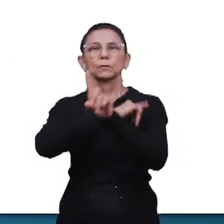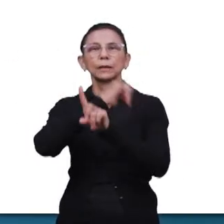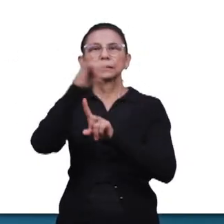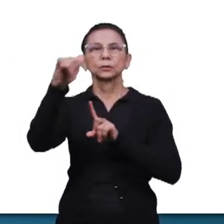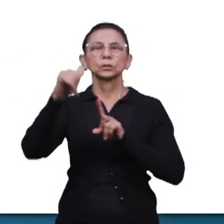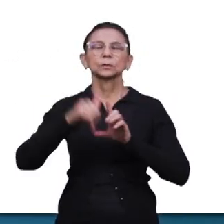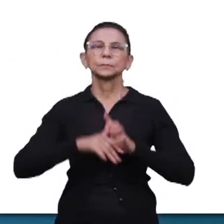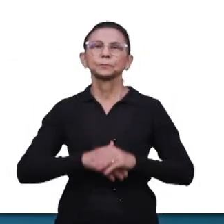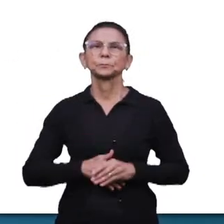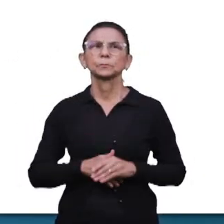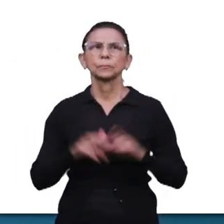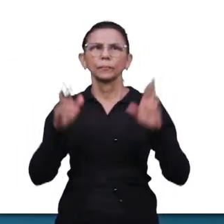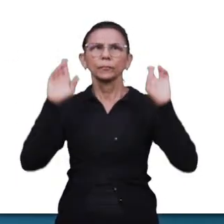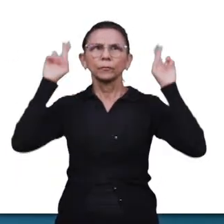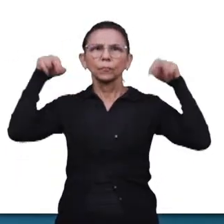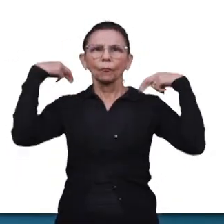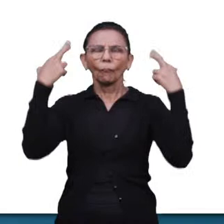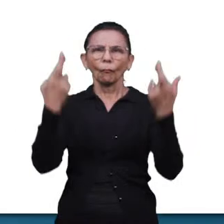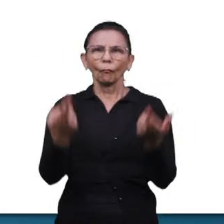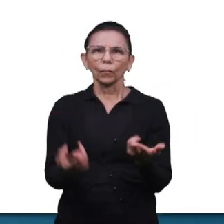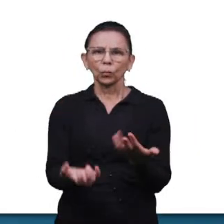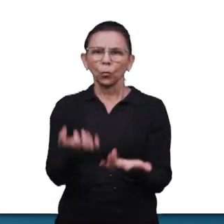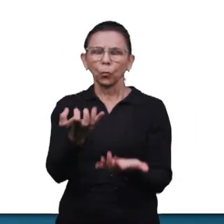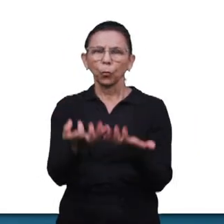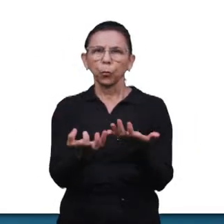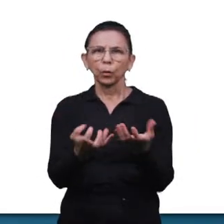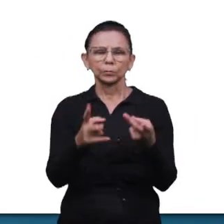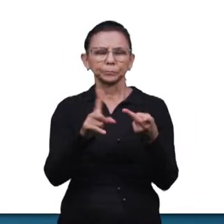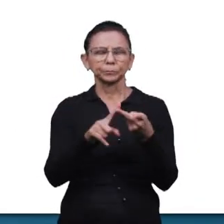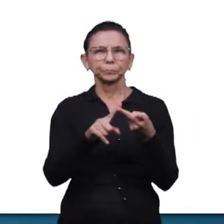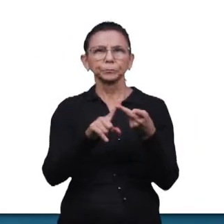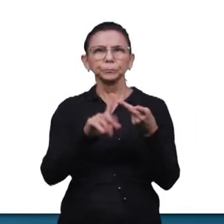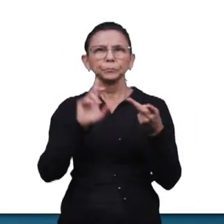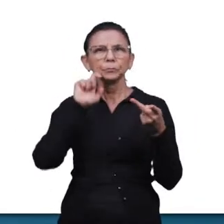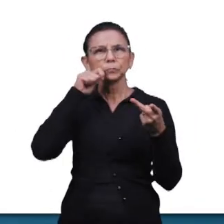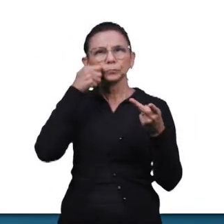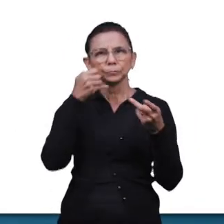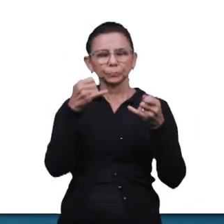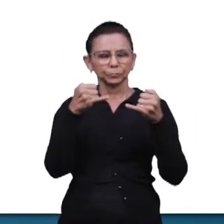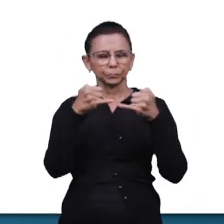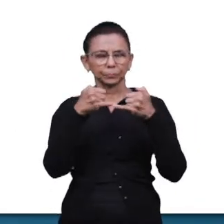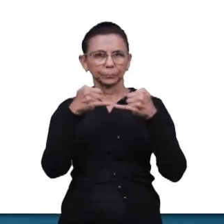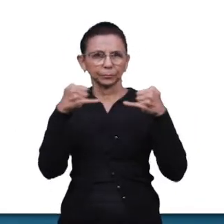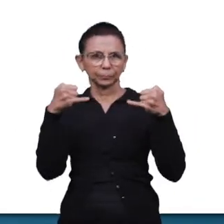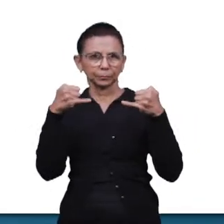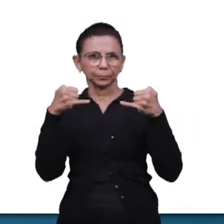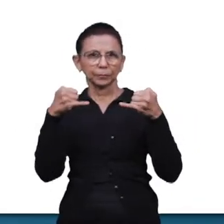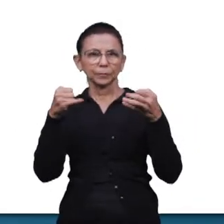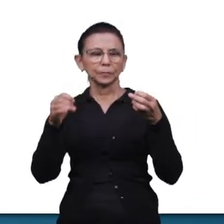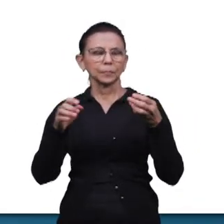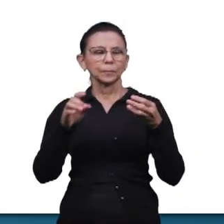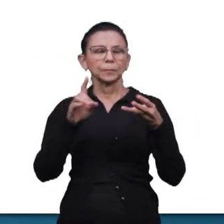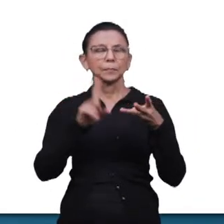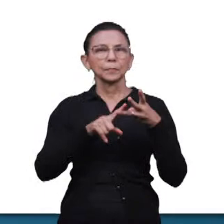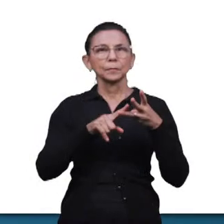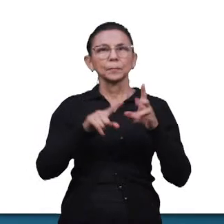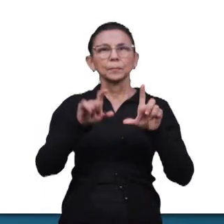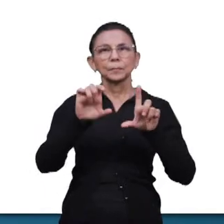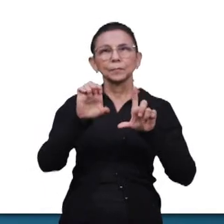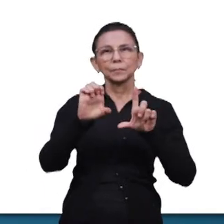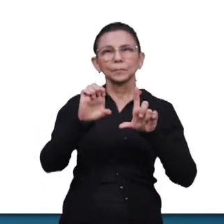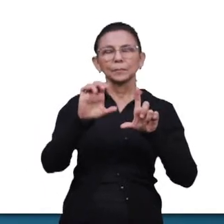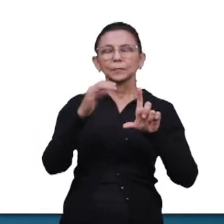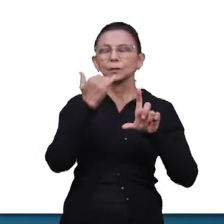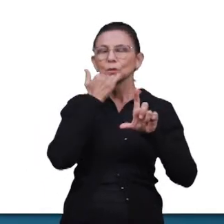A, carne assada no fogo. Letra B, pães asmos ou azimos. E letra C,